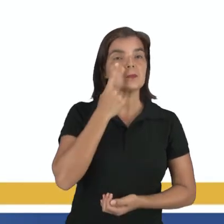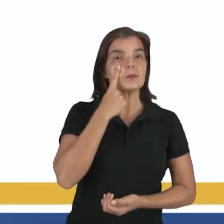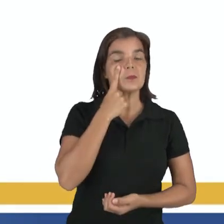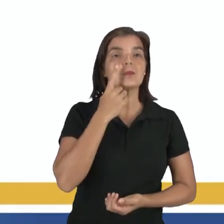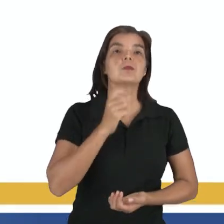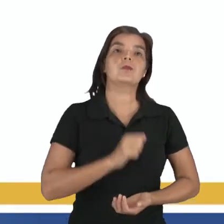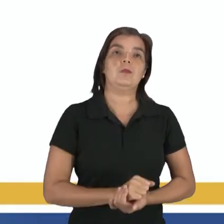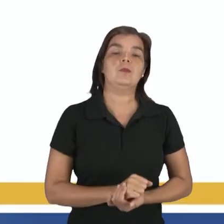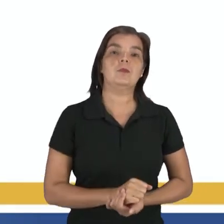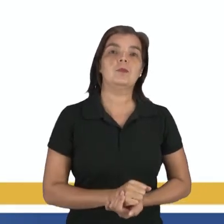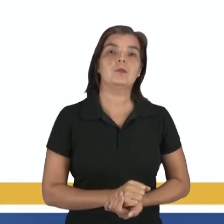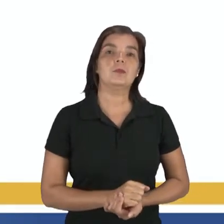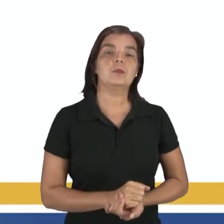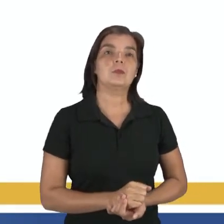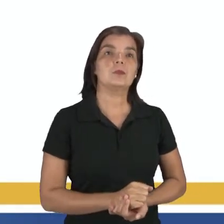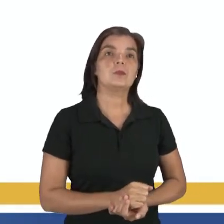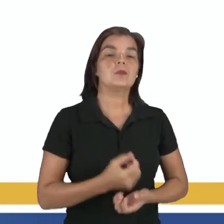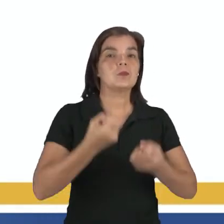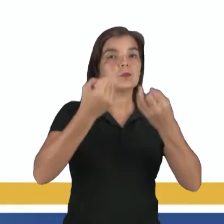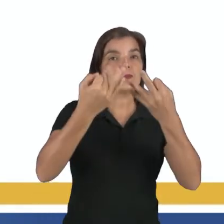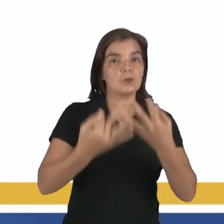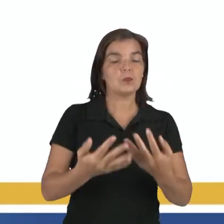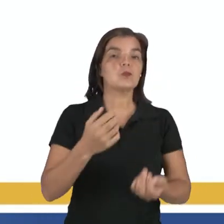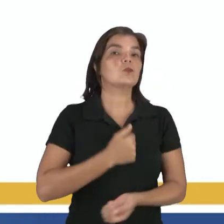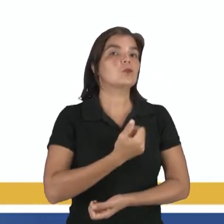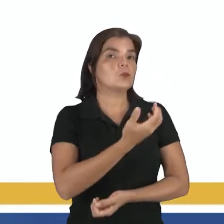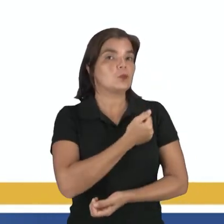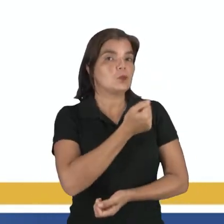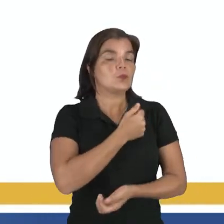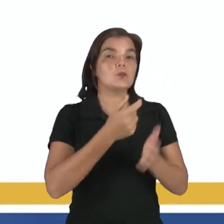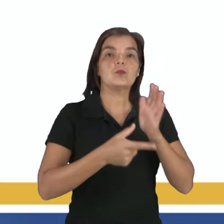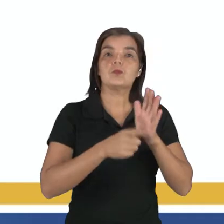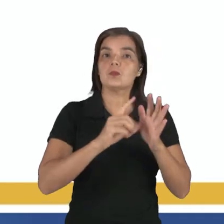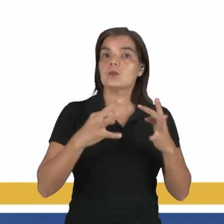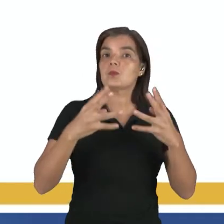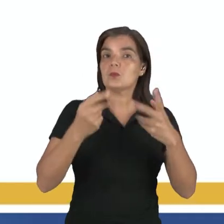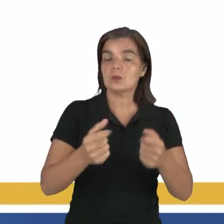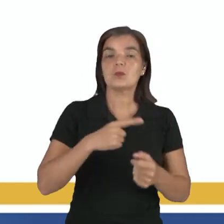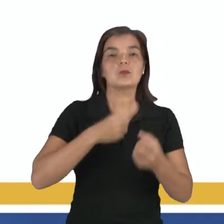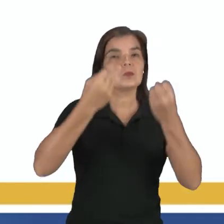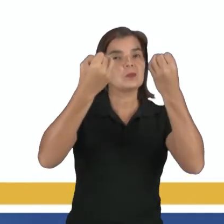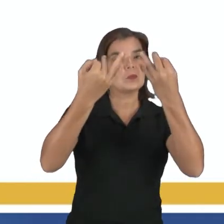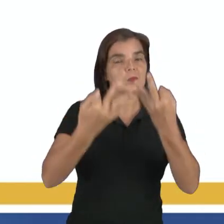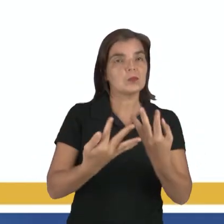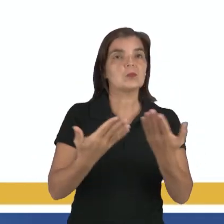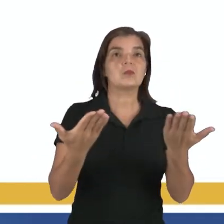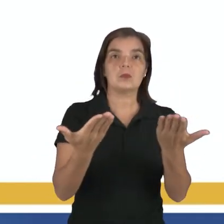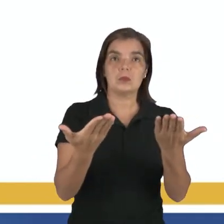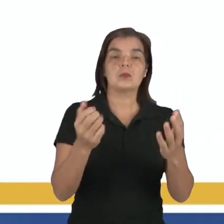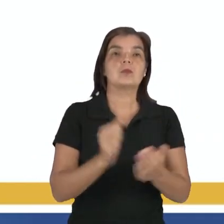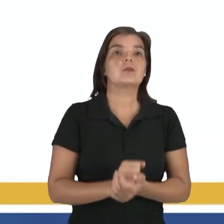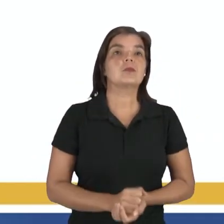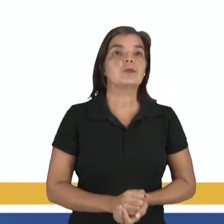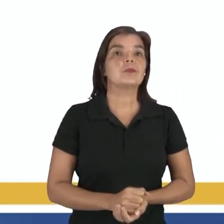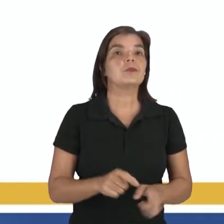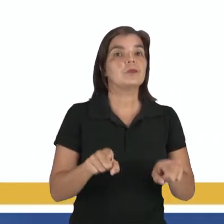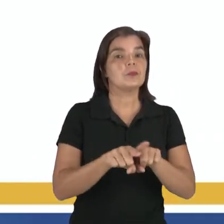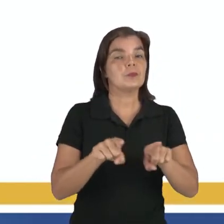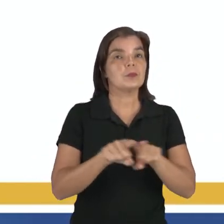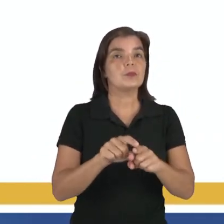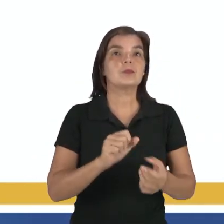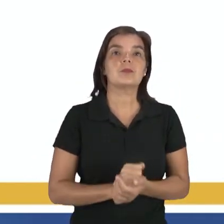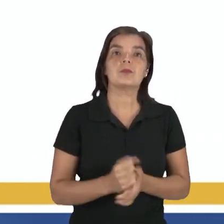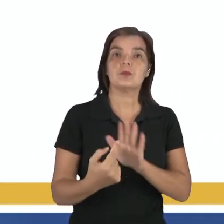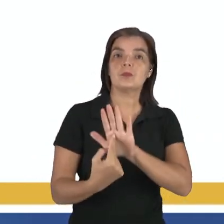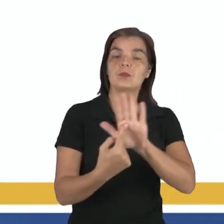Observem que quando eu coloquei aqueles valores lá atrás, todos eles estão bem explicadinhos aí, tá? Expliquei na tabela e deixei